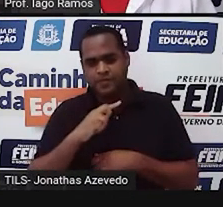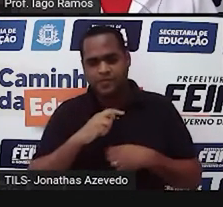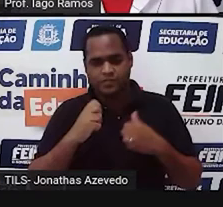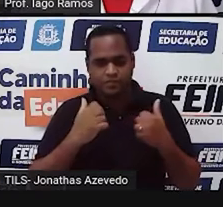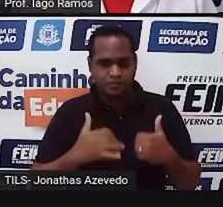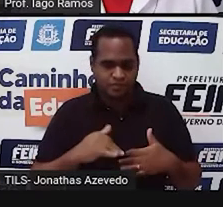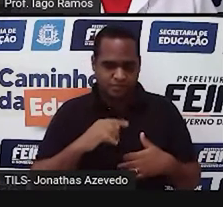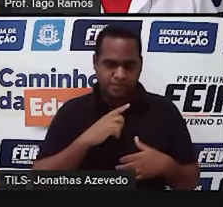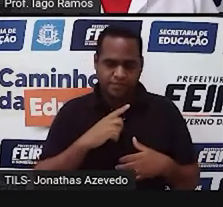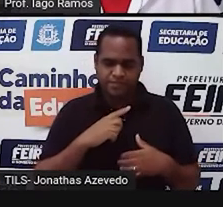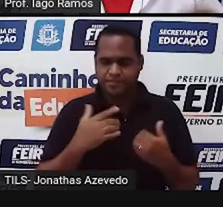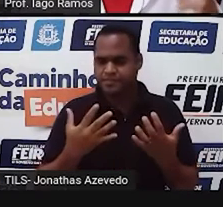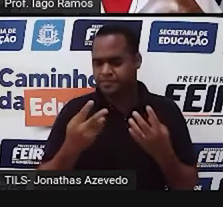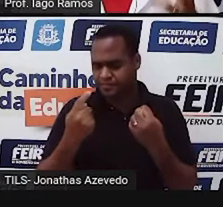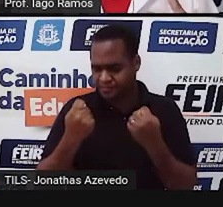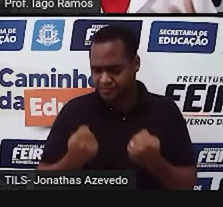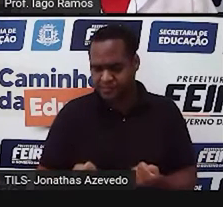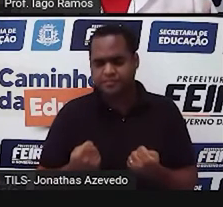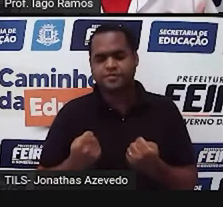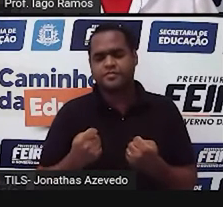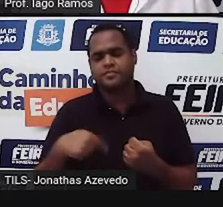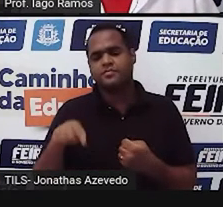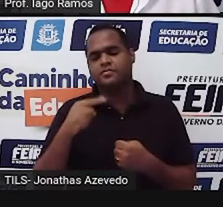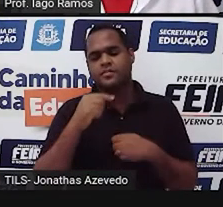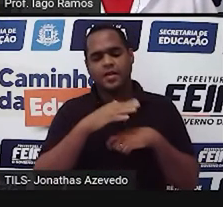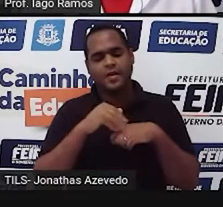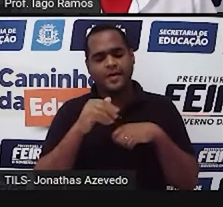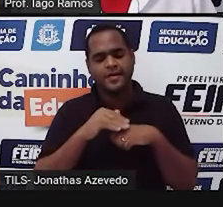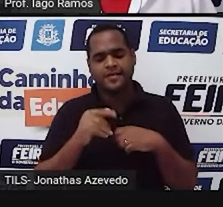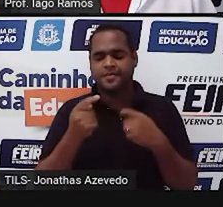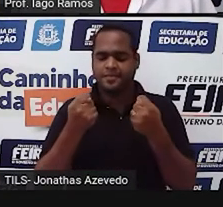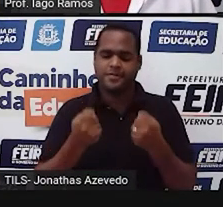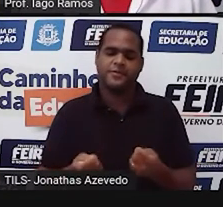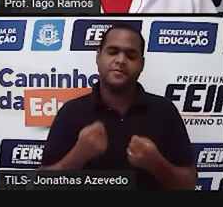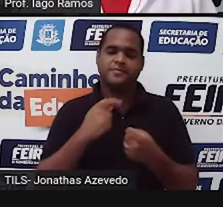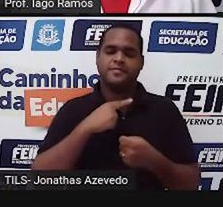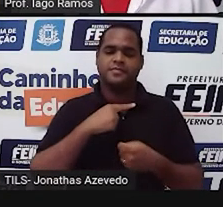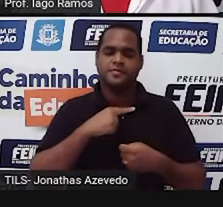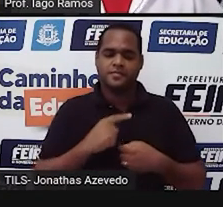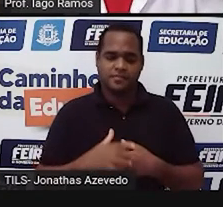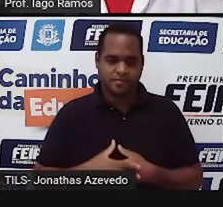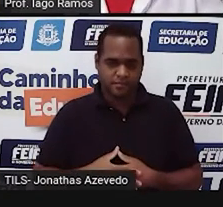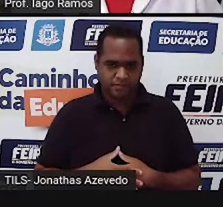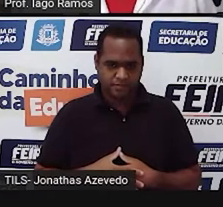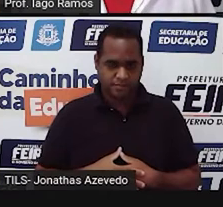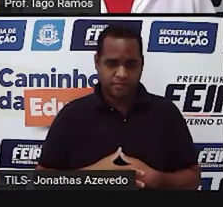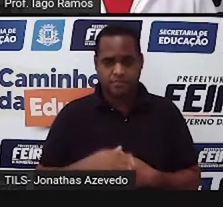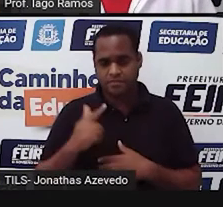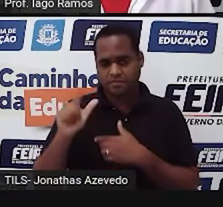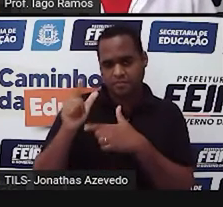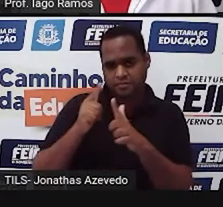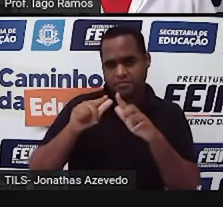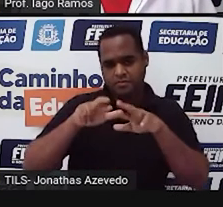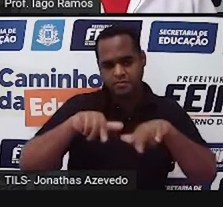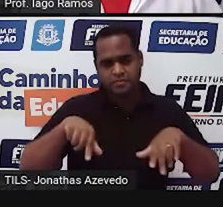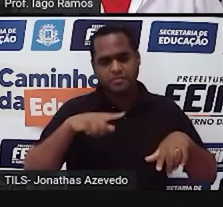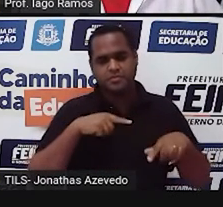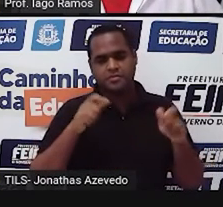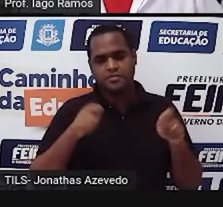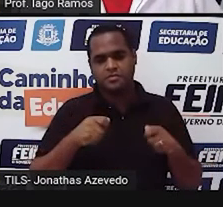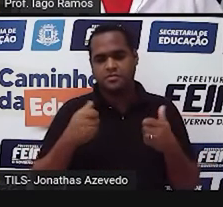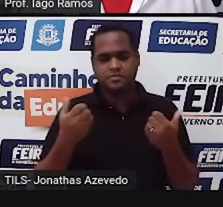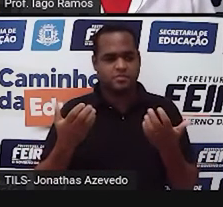quando falo de massa é o que a gente costuma chamar de peso certo E tantas outras coisas né